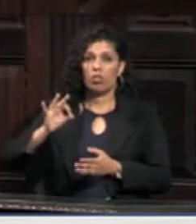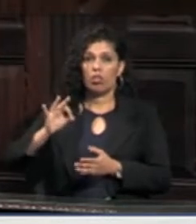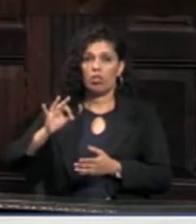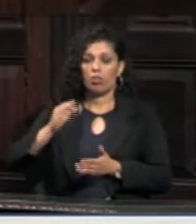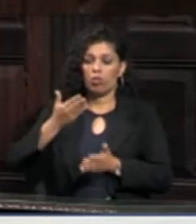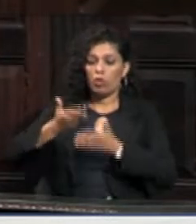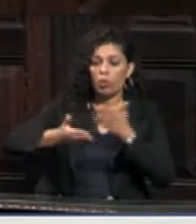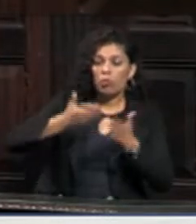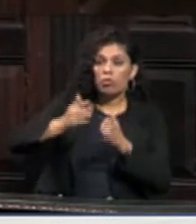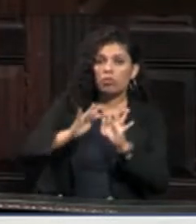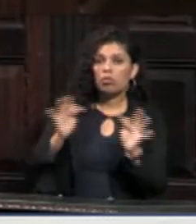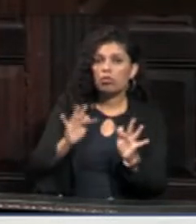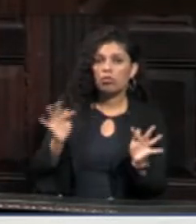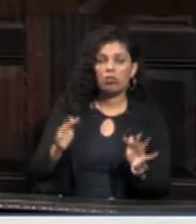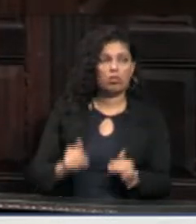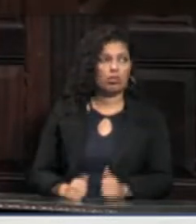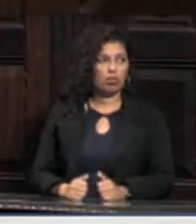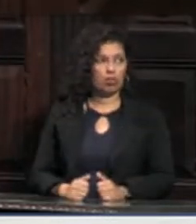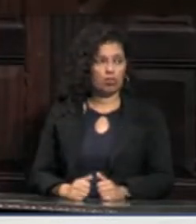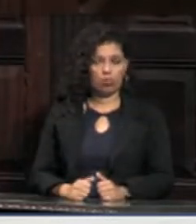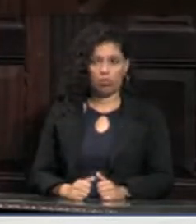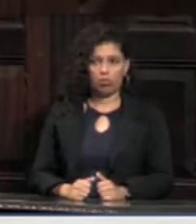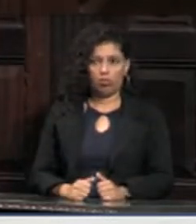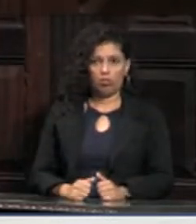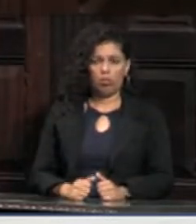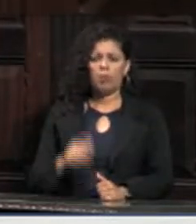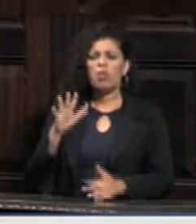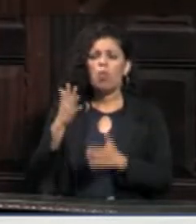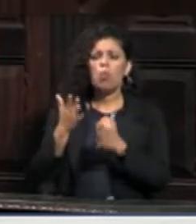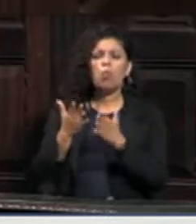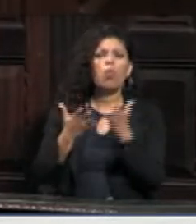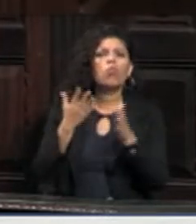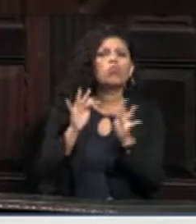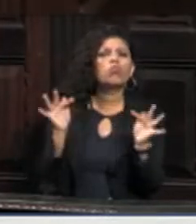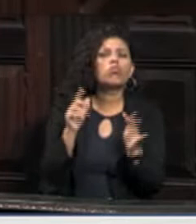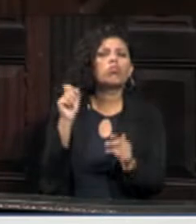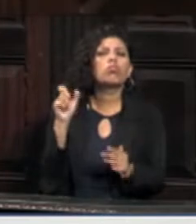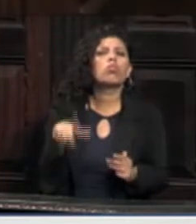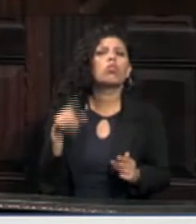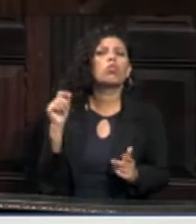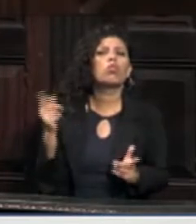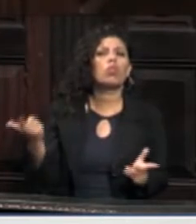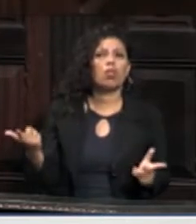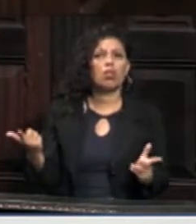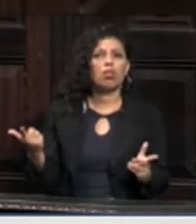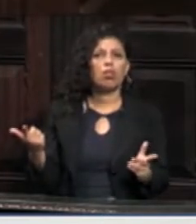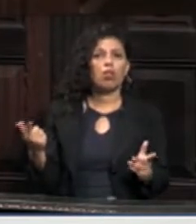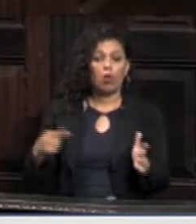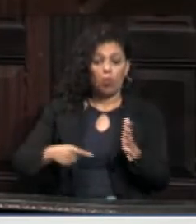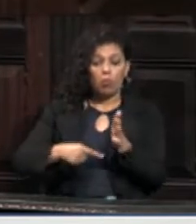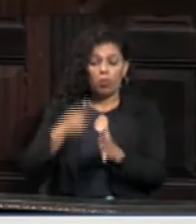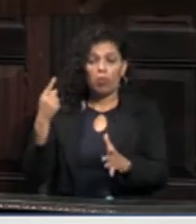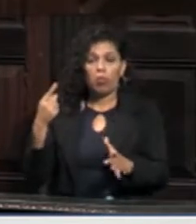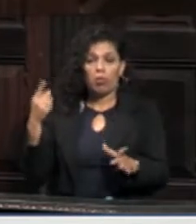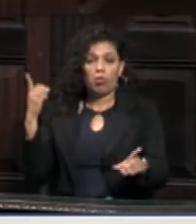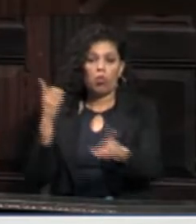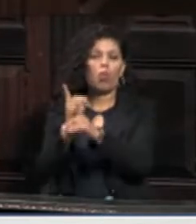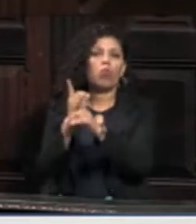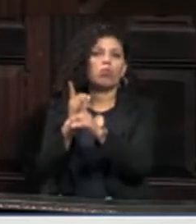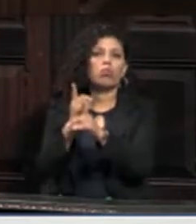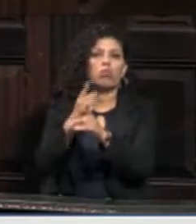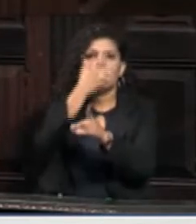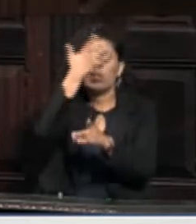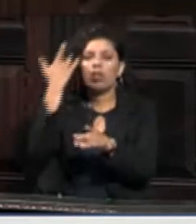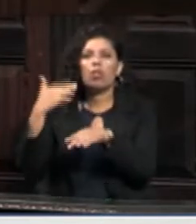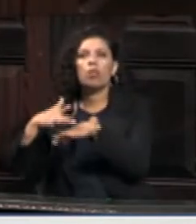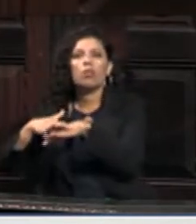a enfermeira, que a deputada enfermeira Regiane acabou de colocar. É aquele momento em que, por exemplo, um cidadão que tem uma doença